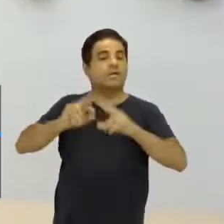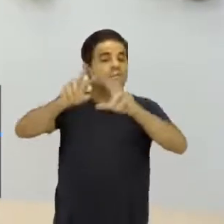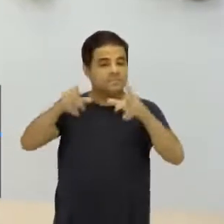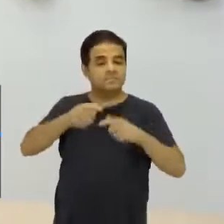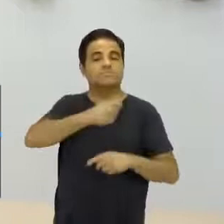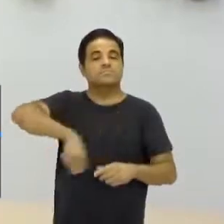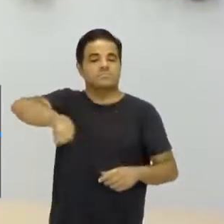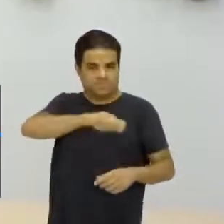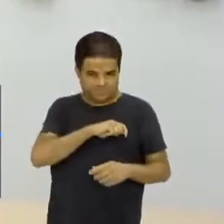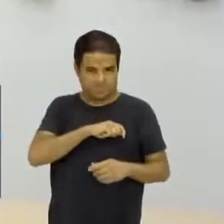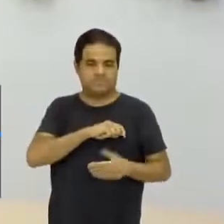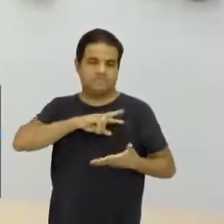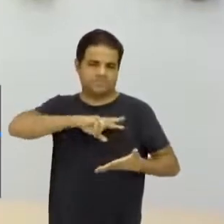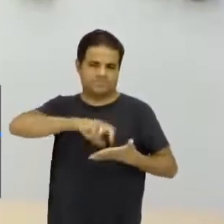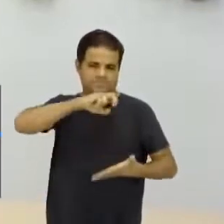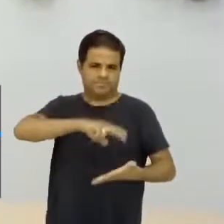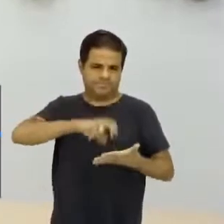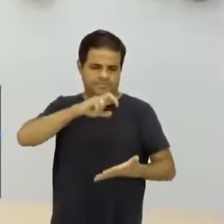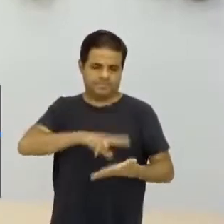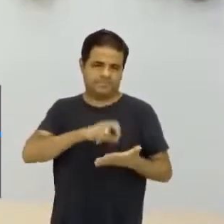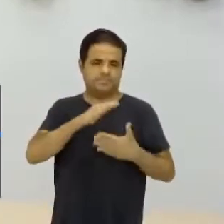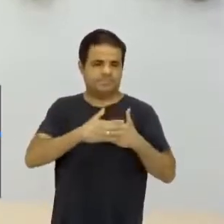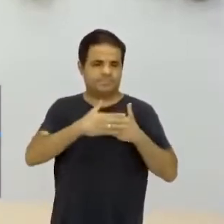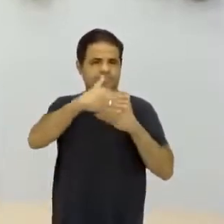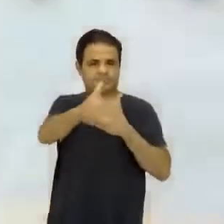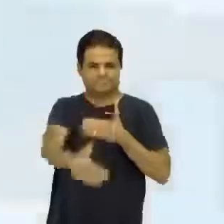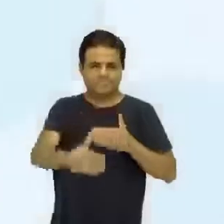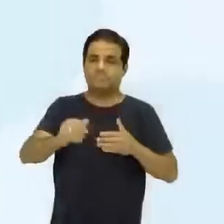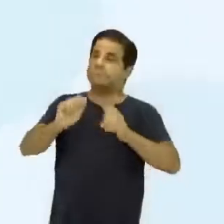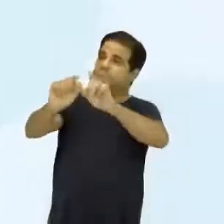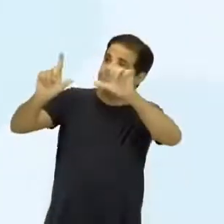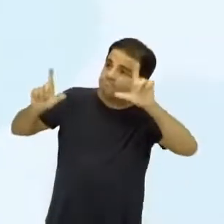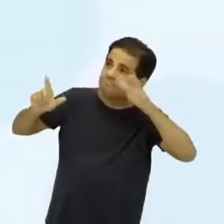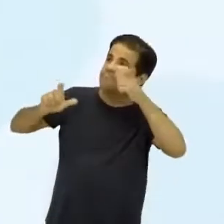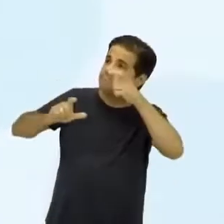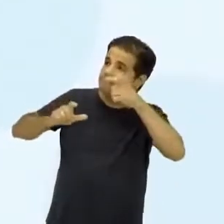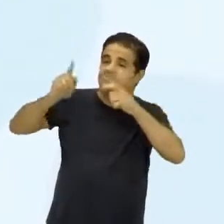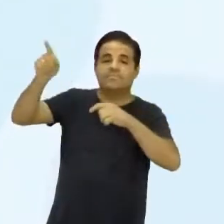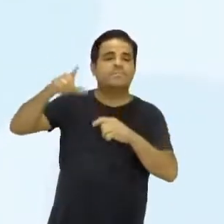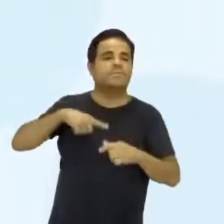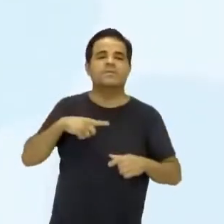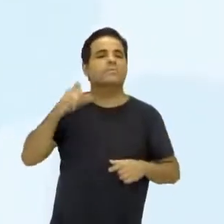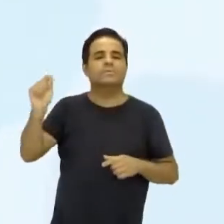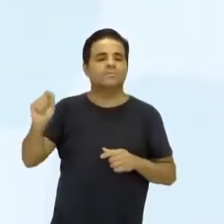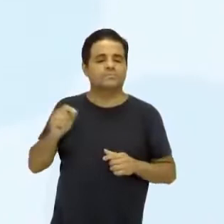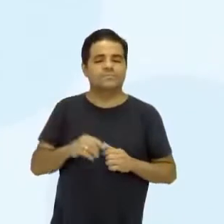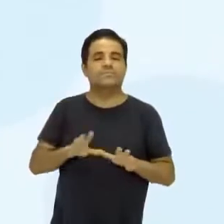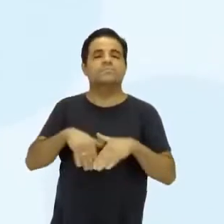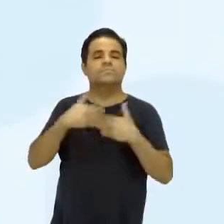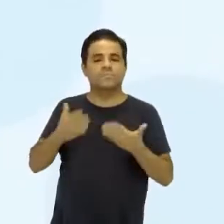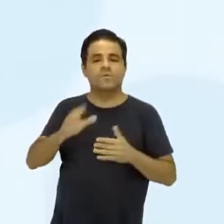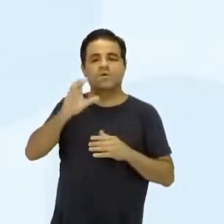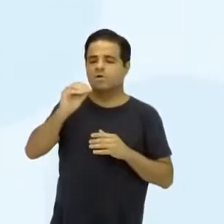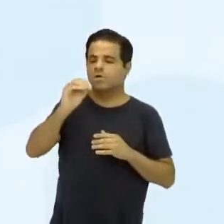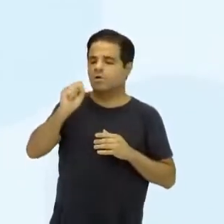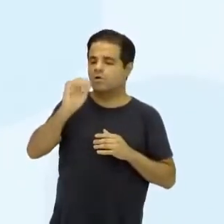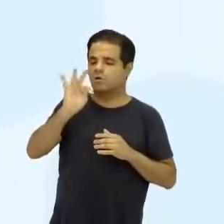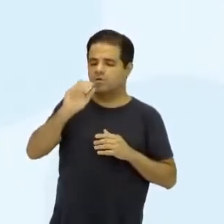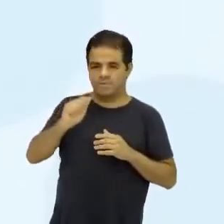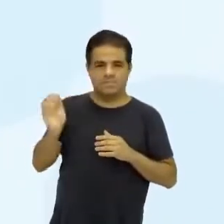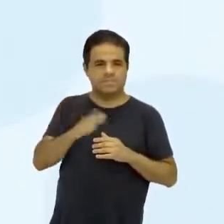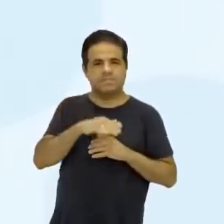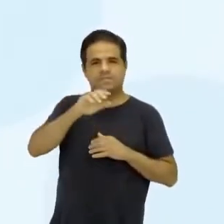questão fiscal e tributária. E aí, seguindo lá na tela para vocês, nós temos aí Costa e Silva,